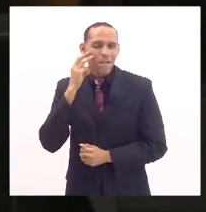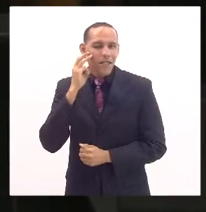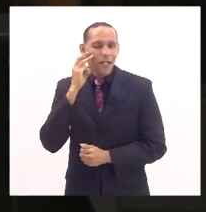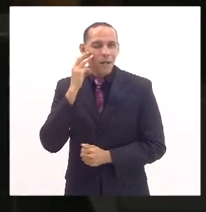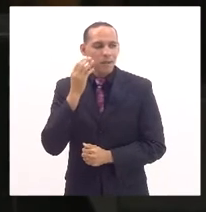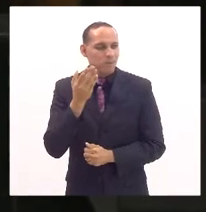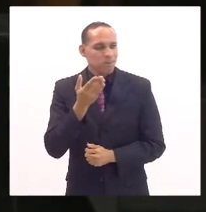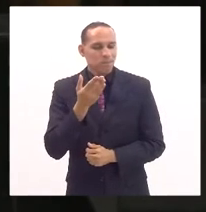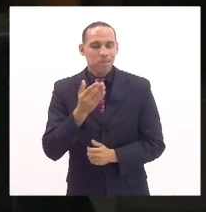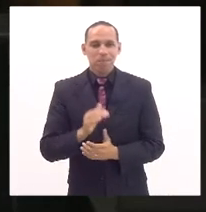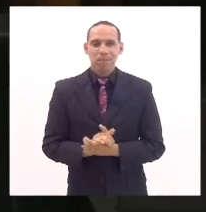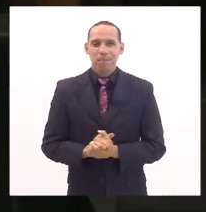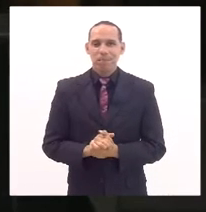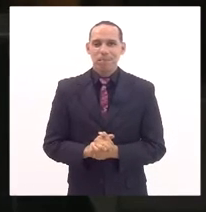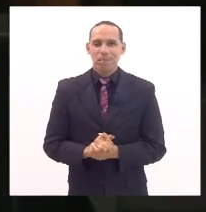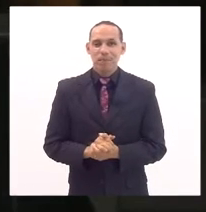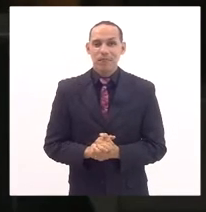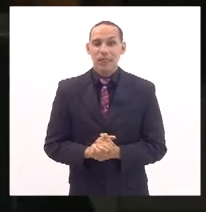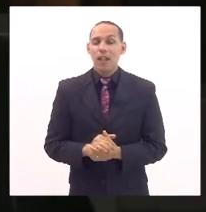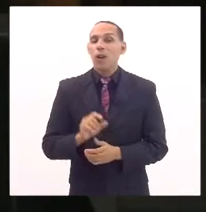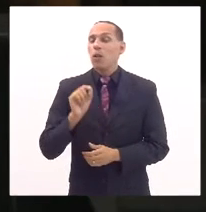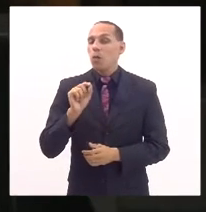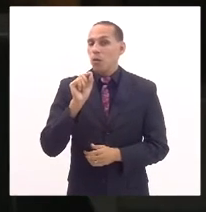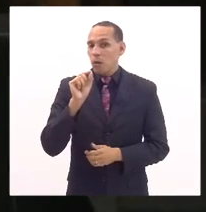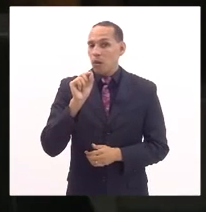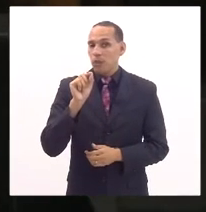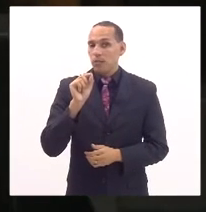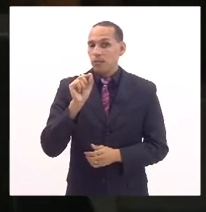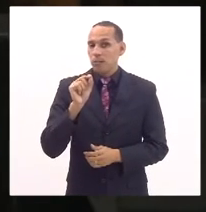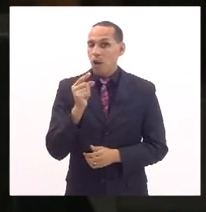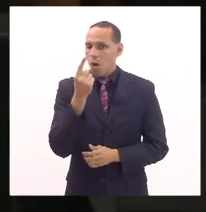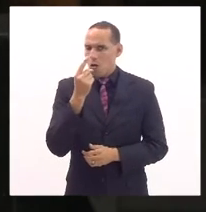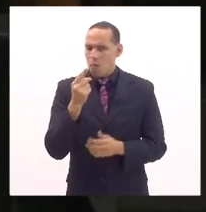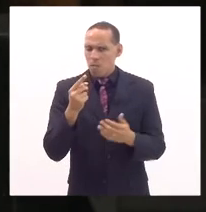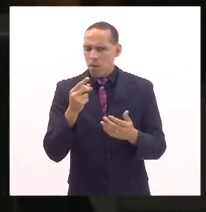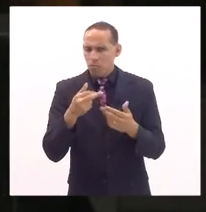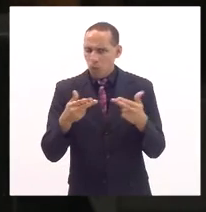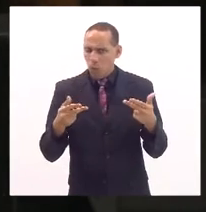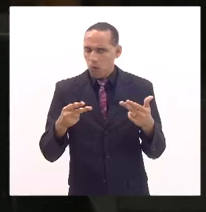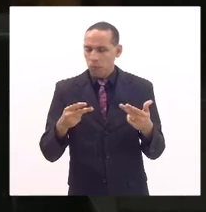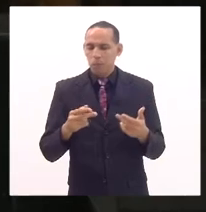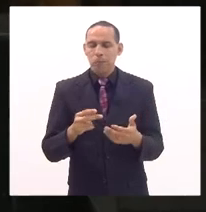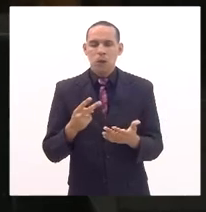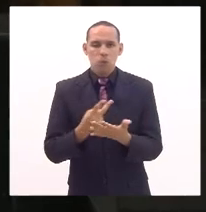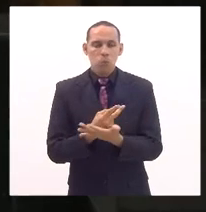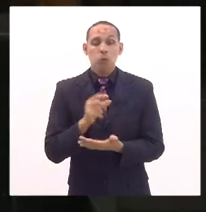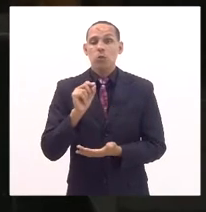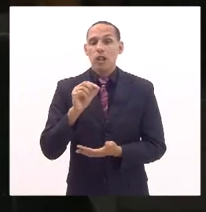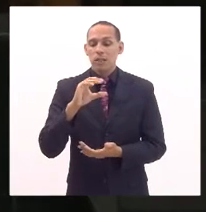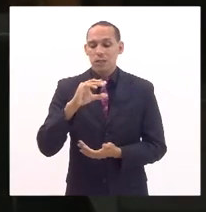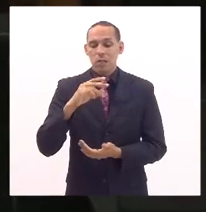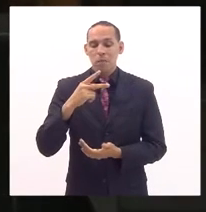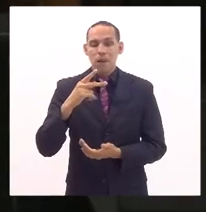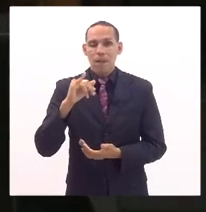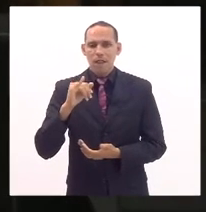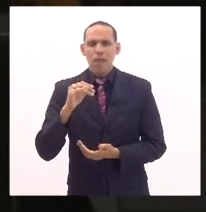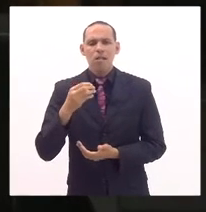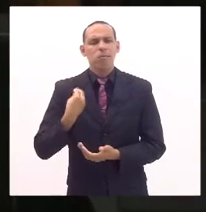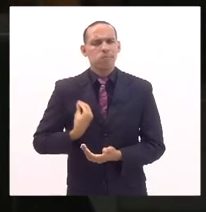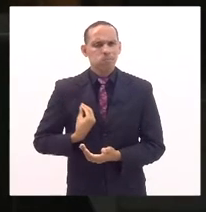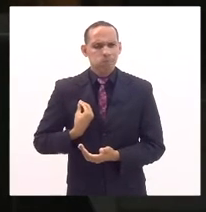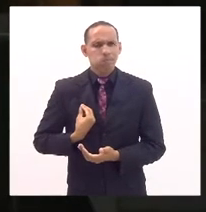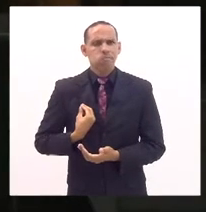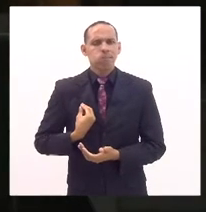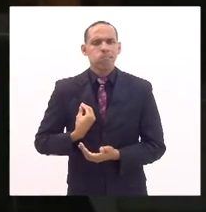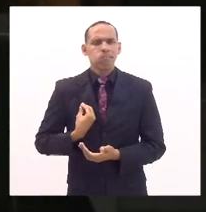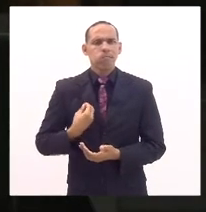particípio só o fato seu presidente da gente ter mantido essa CPI viva